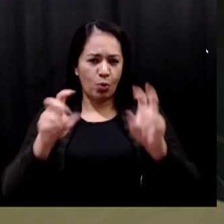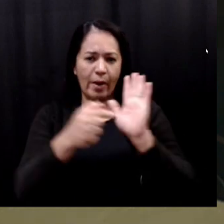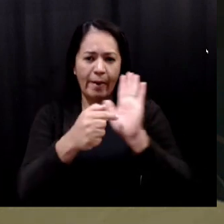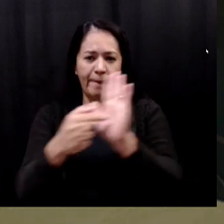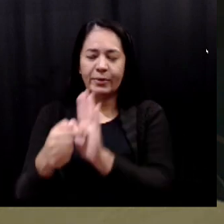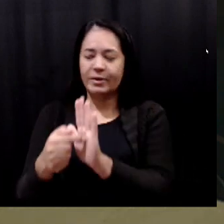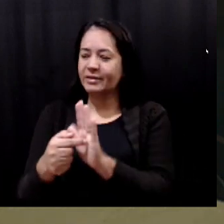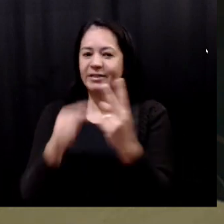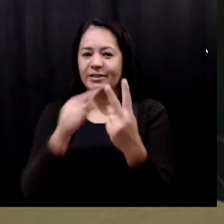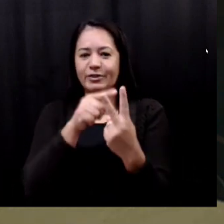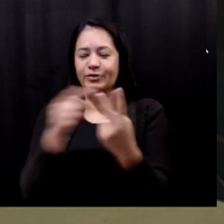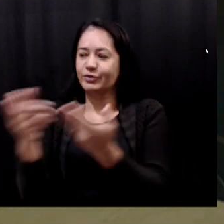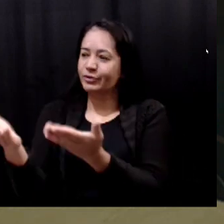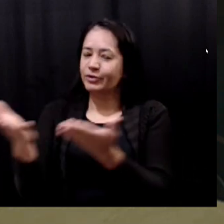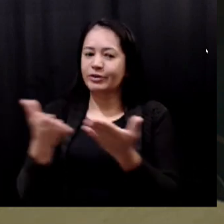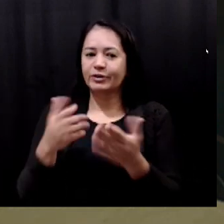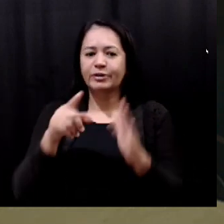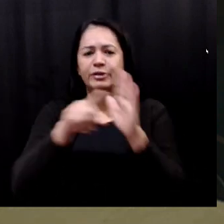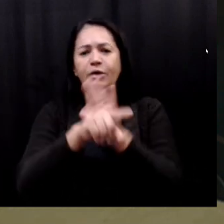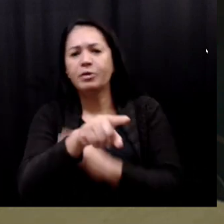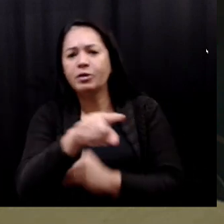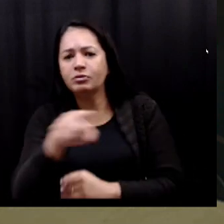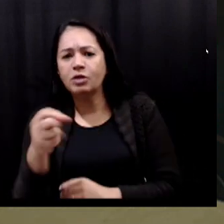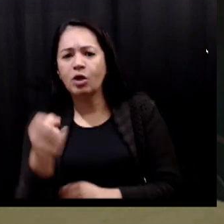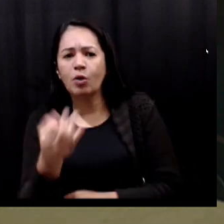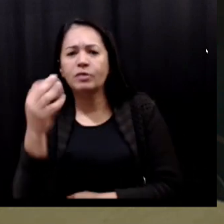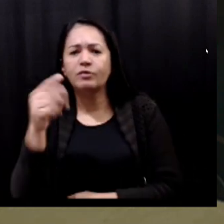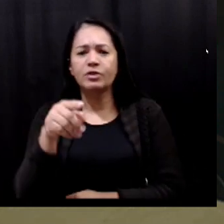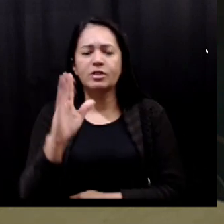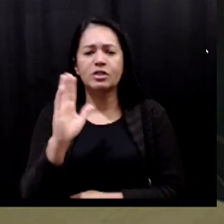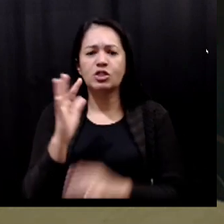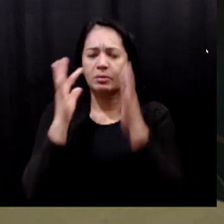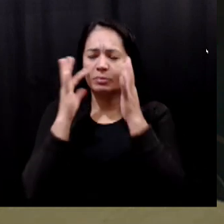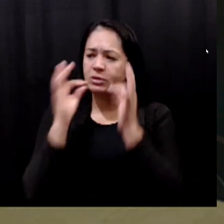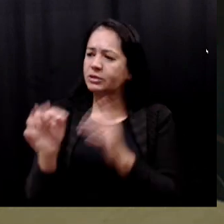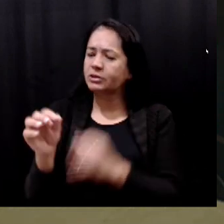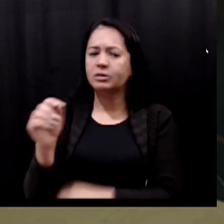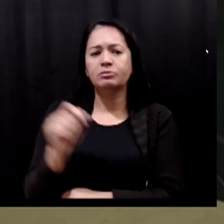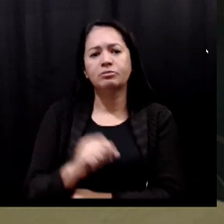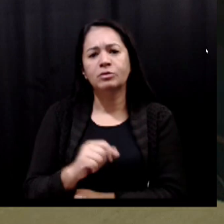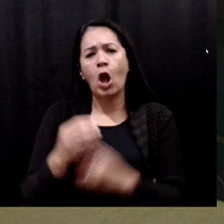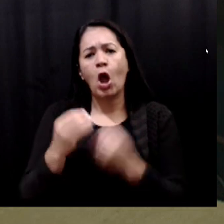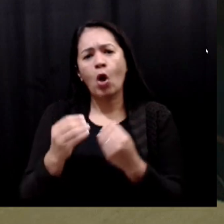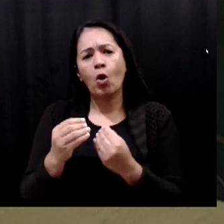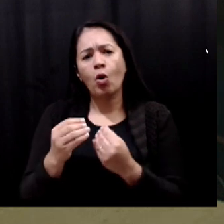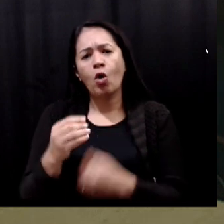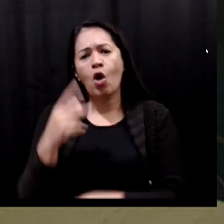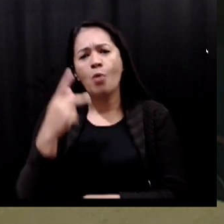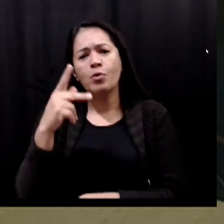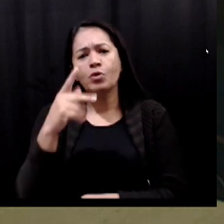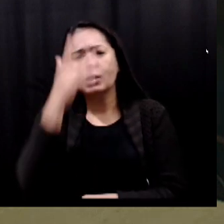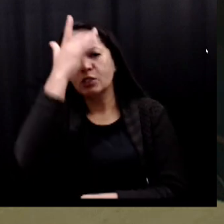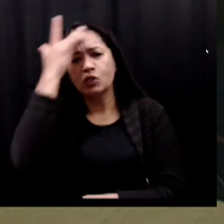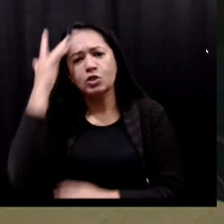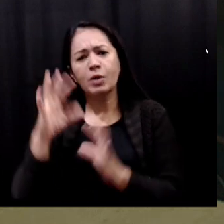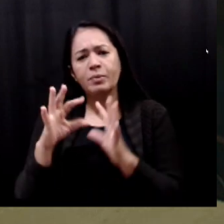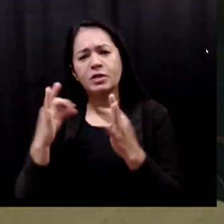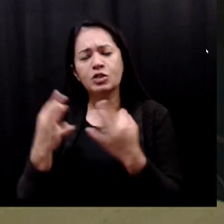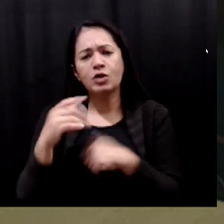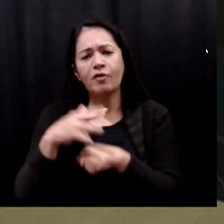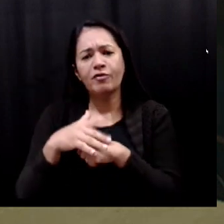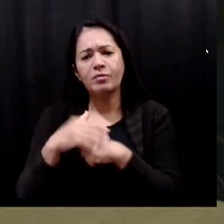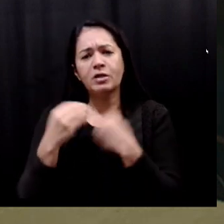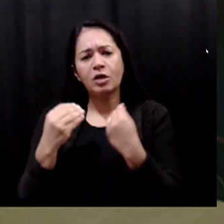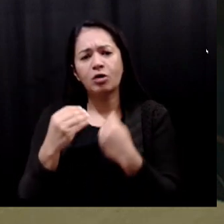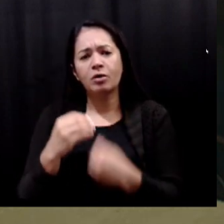pergunto para você, quantas vezes você já ouviu alguém perguntar: como está o seu parente doente? Mas quantas vezes alguém